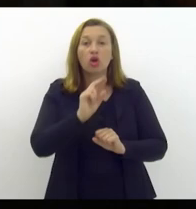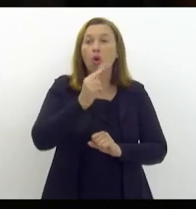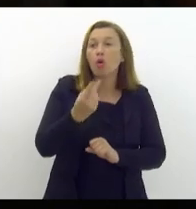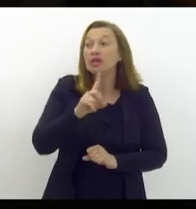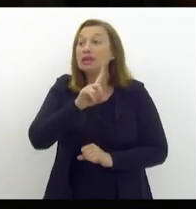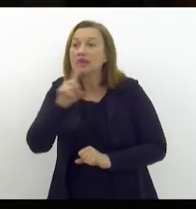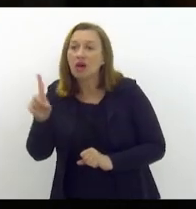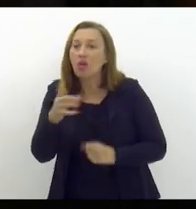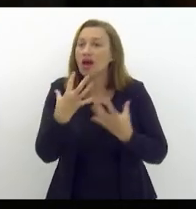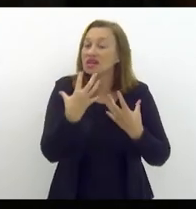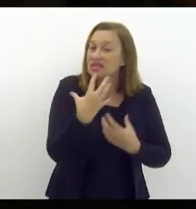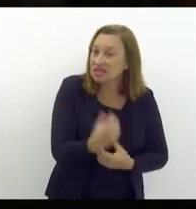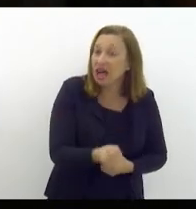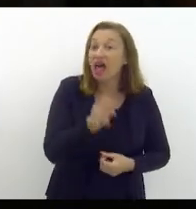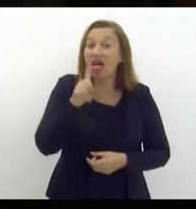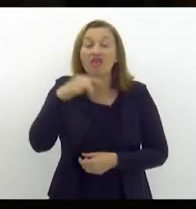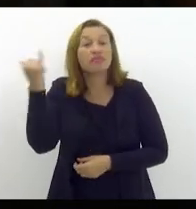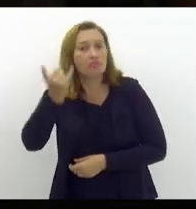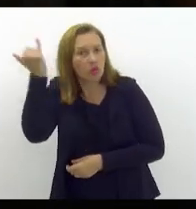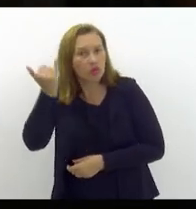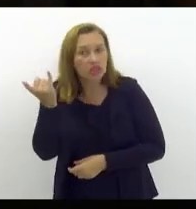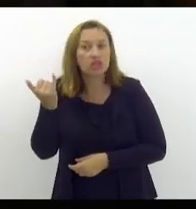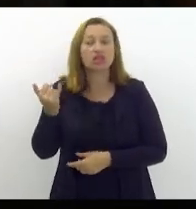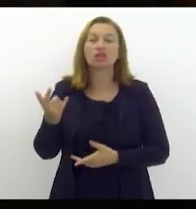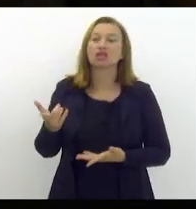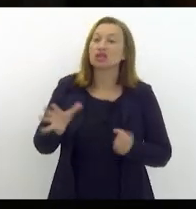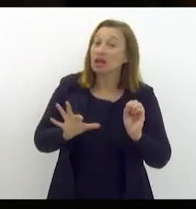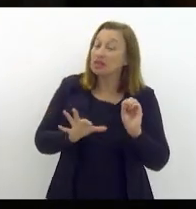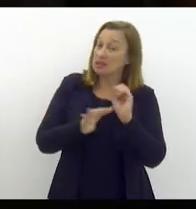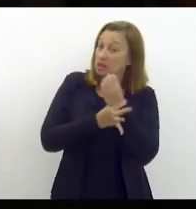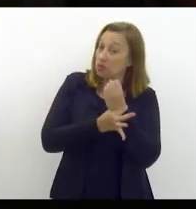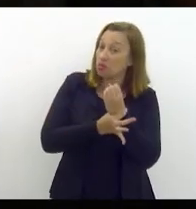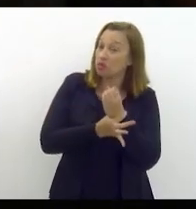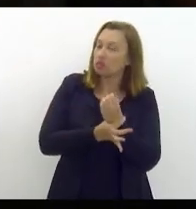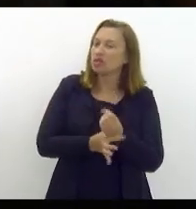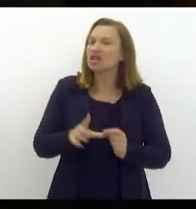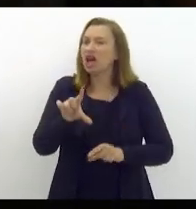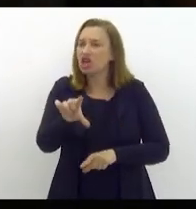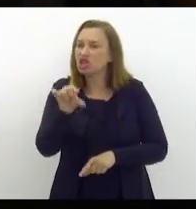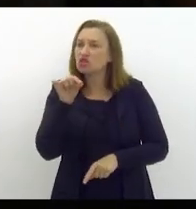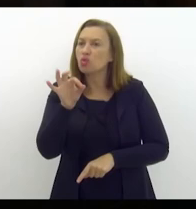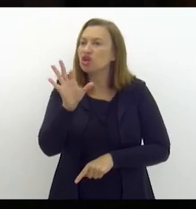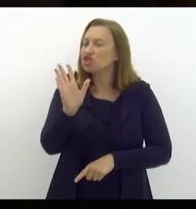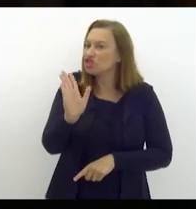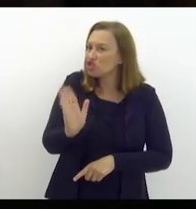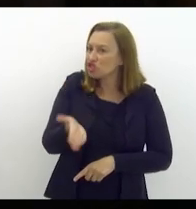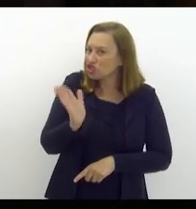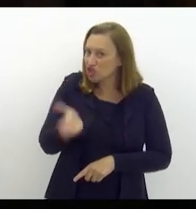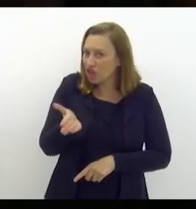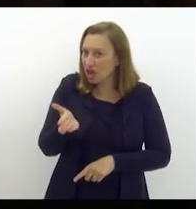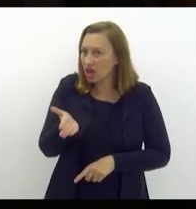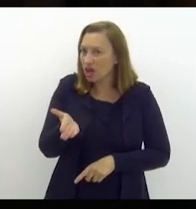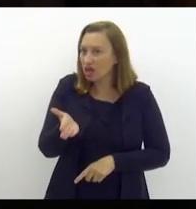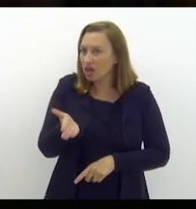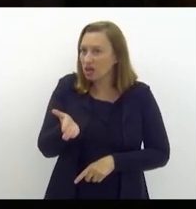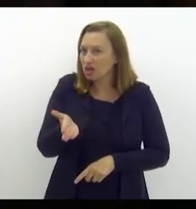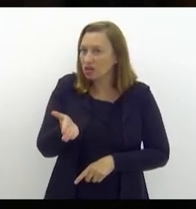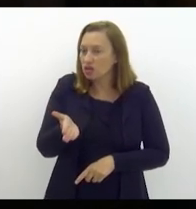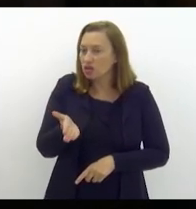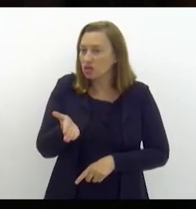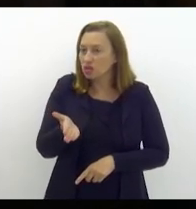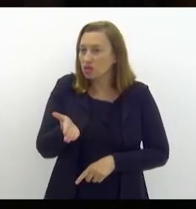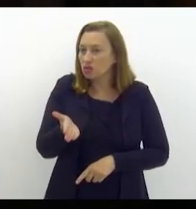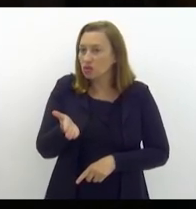não acatar, é importante que a gente garanta que a decisão já colocada em